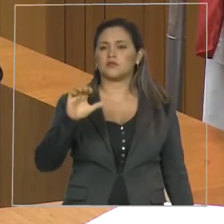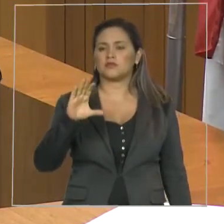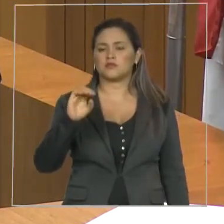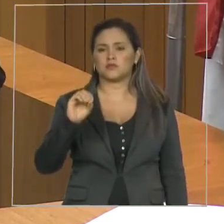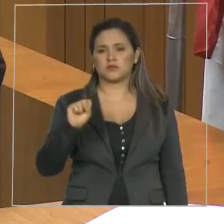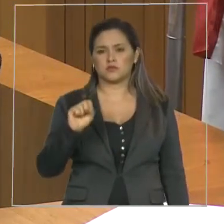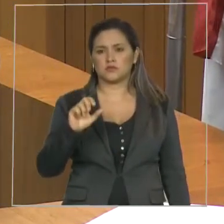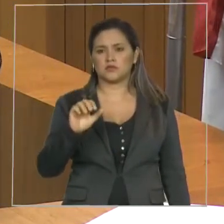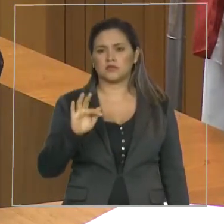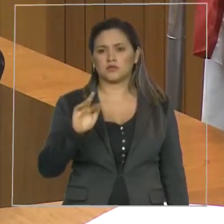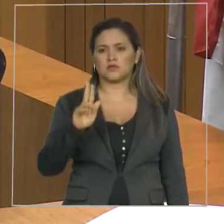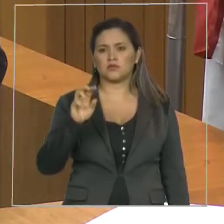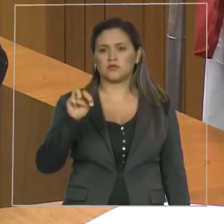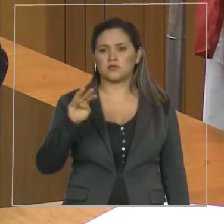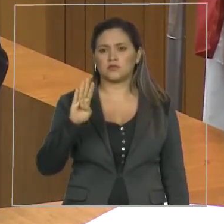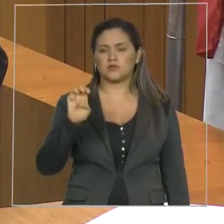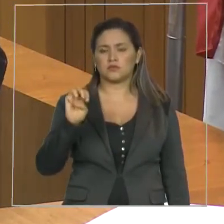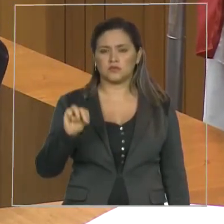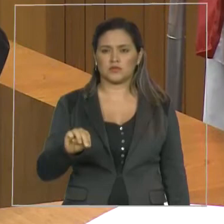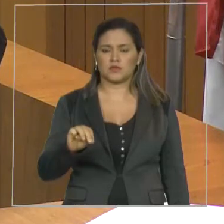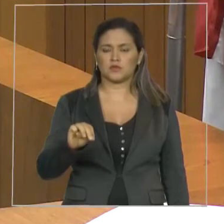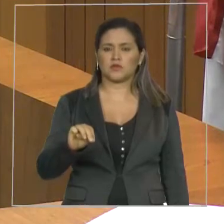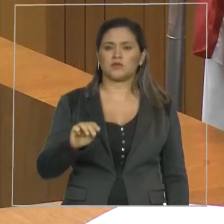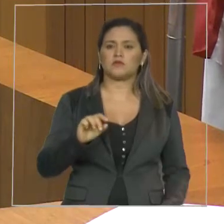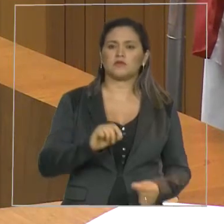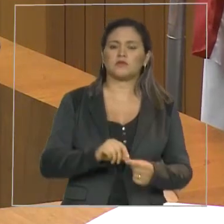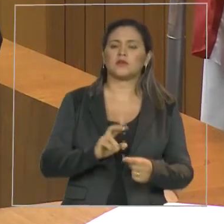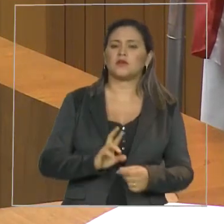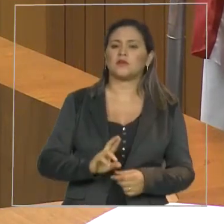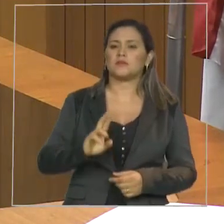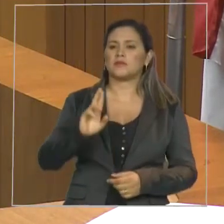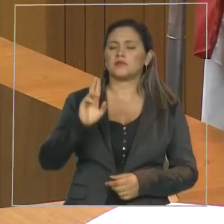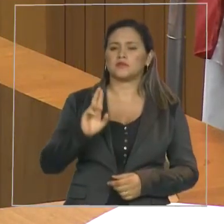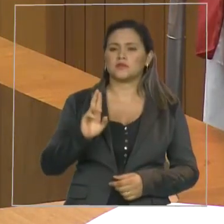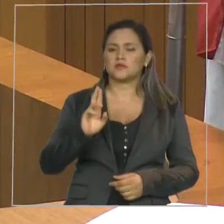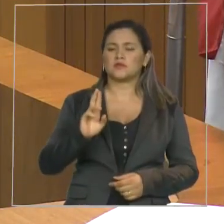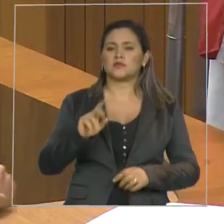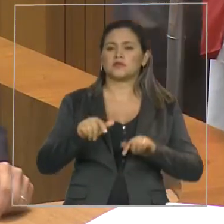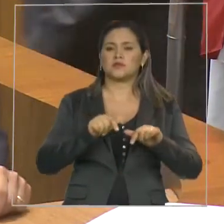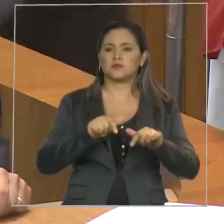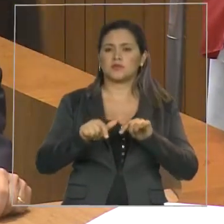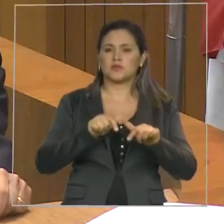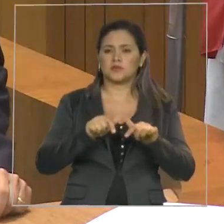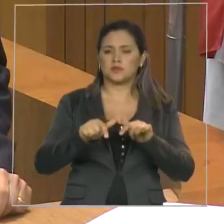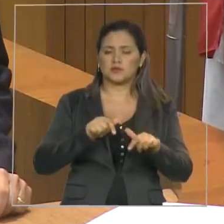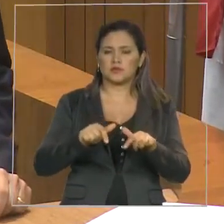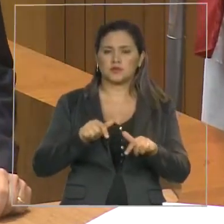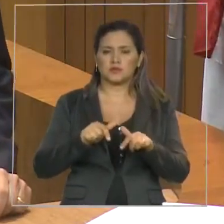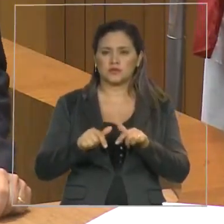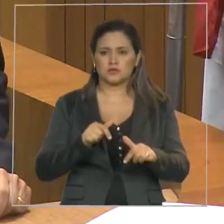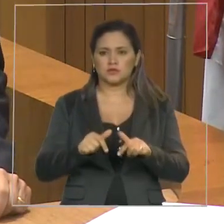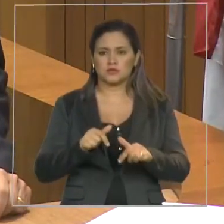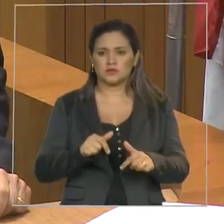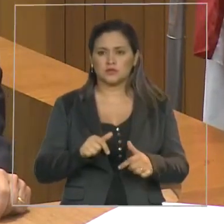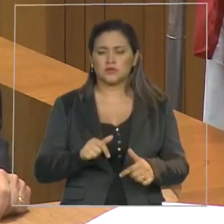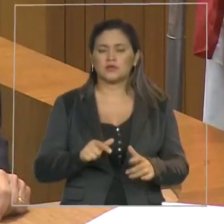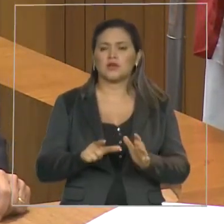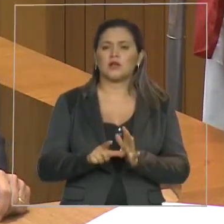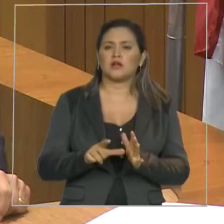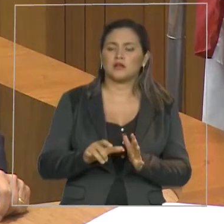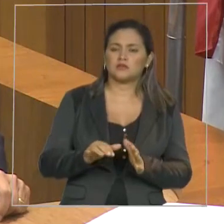governador retirou o representante dos servidores, do Poder Legislativo, do Poder Judiciário e do Ministério Público. Foi assim